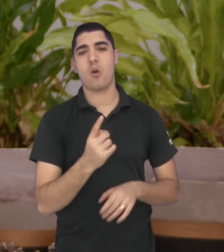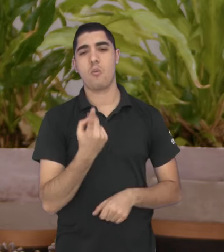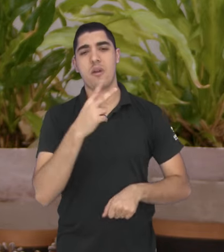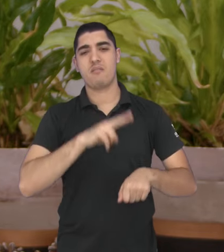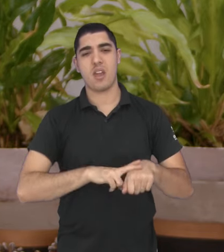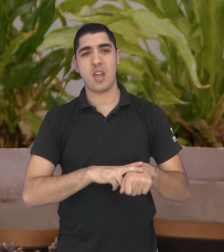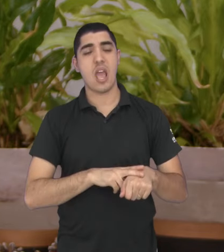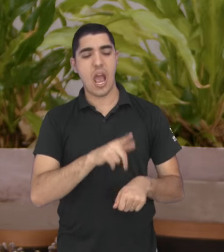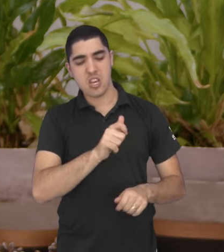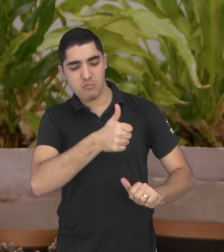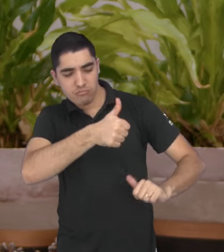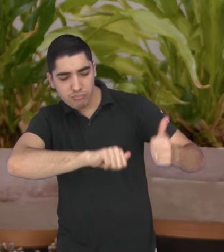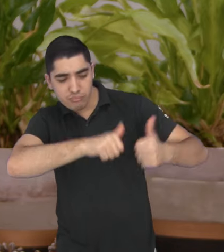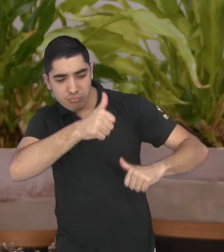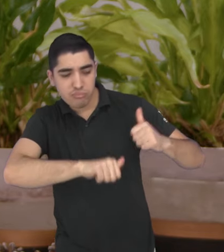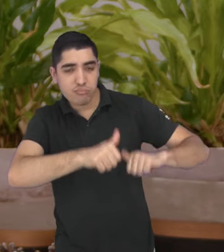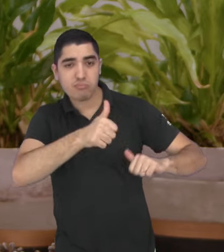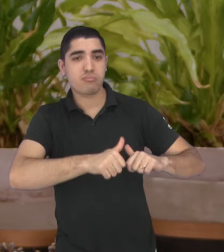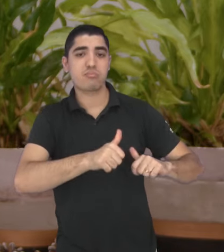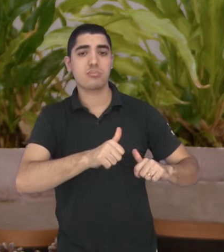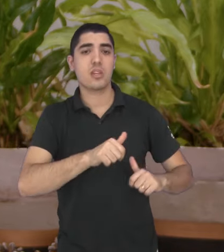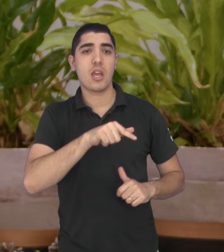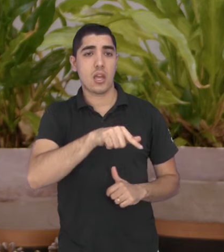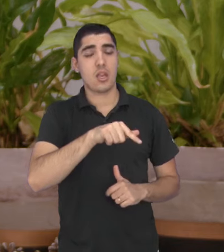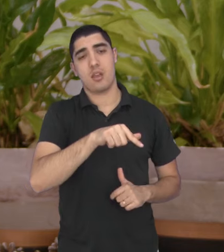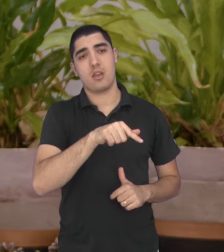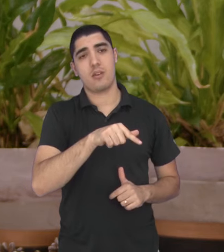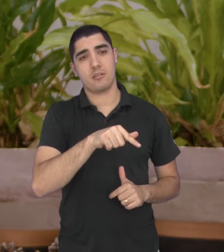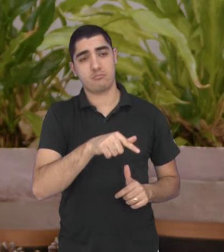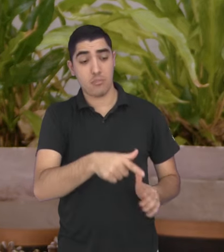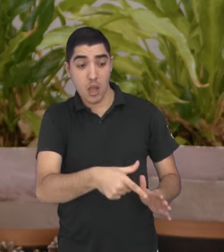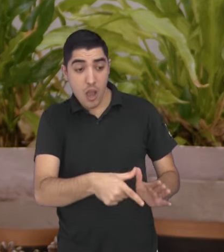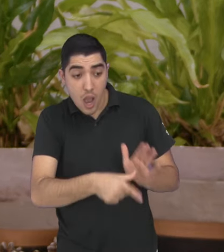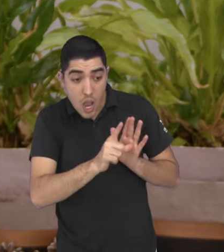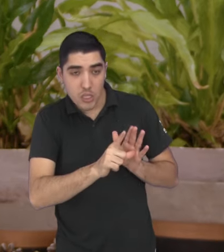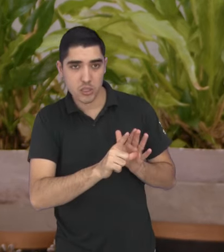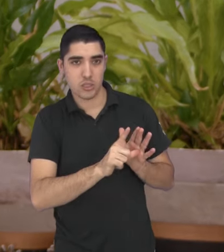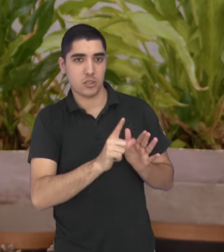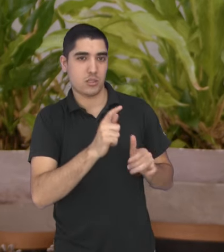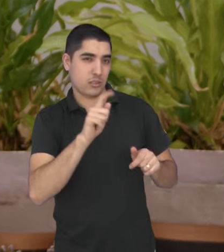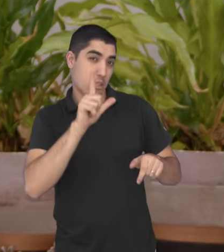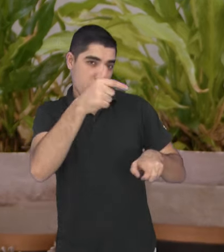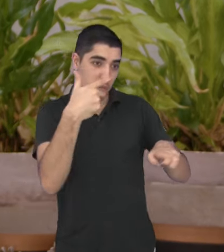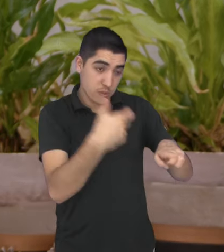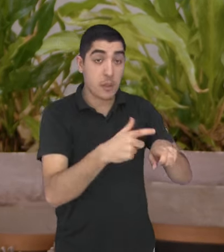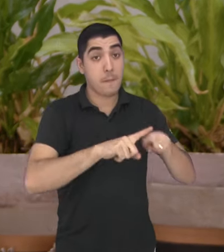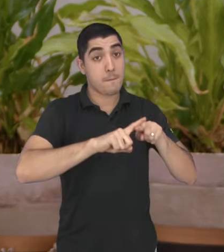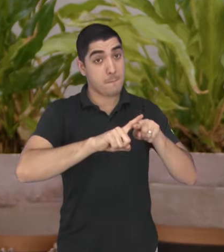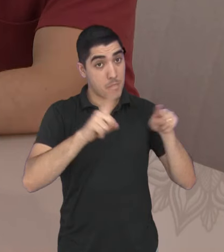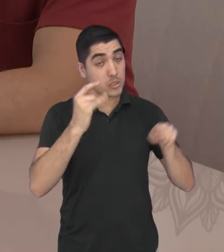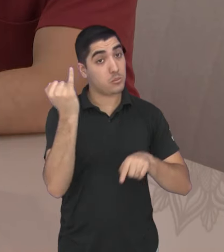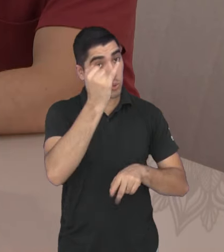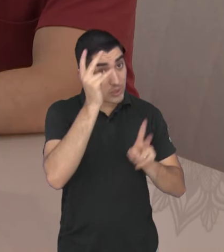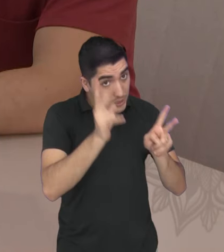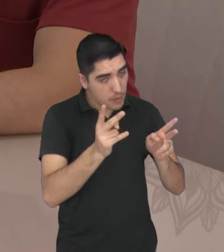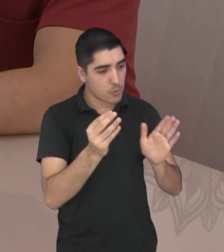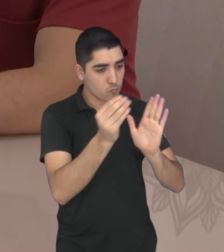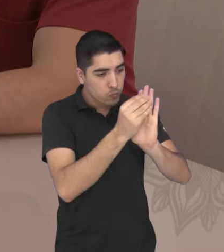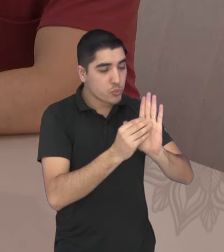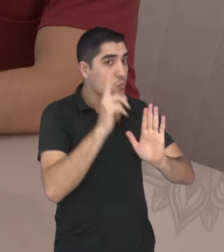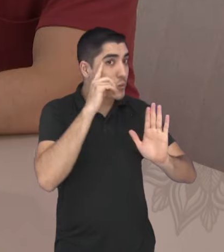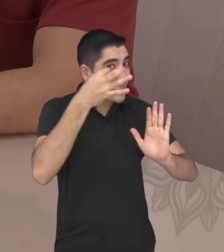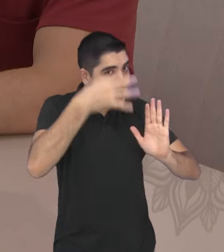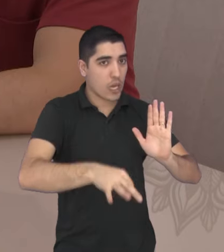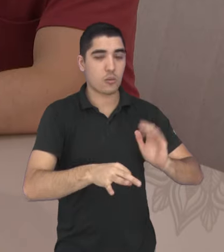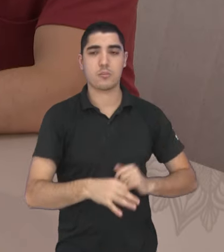já faz um check-up ali do animal, até mesmo antes de estar realizando a vacina. É importante, então, sempre estar mantendo isso atualizado. E a gente